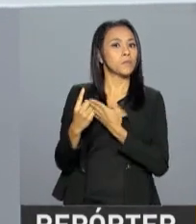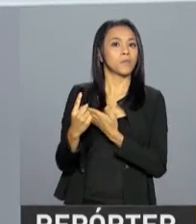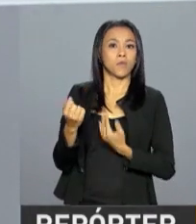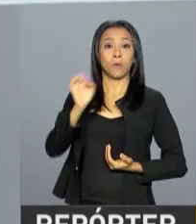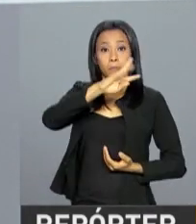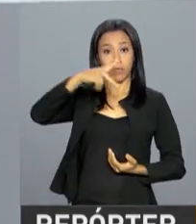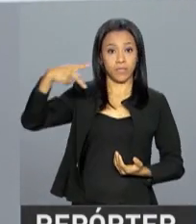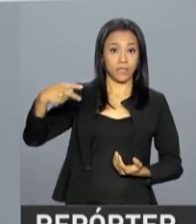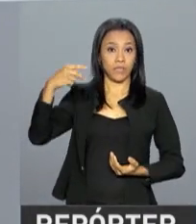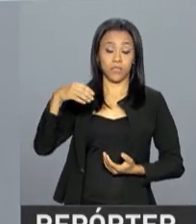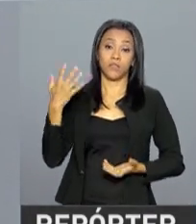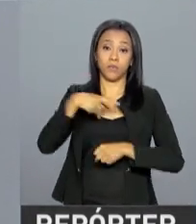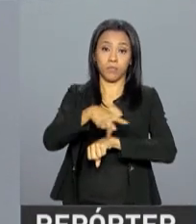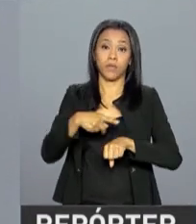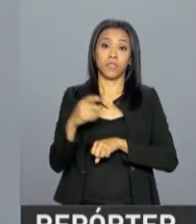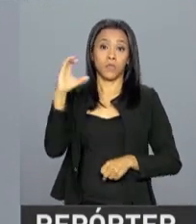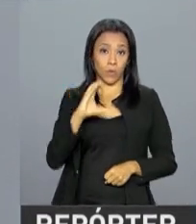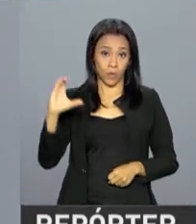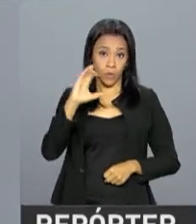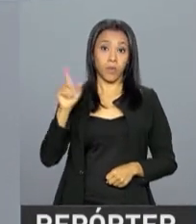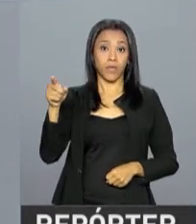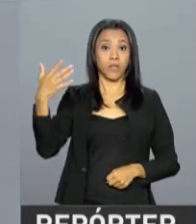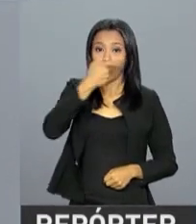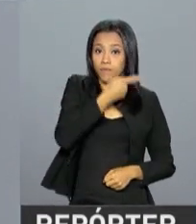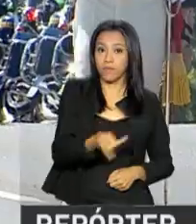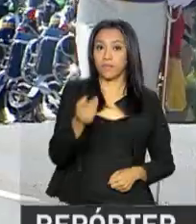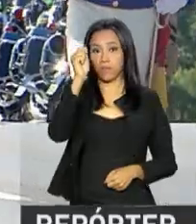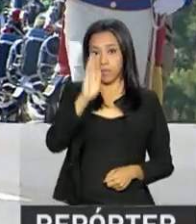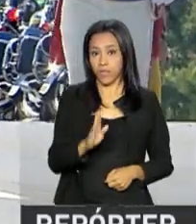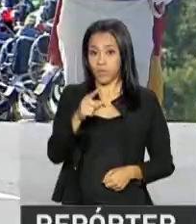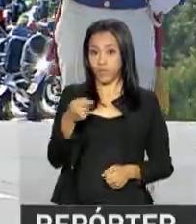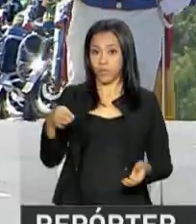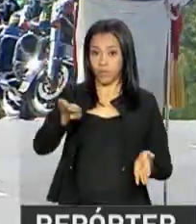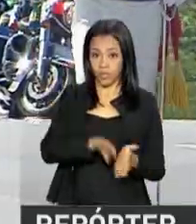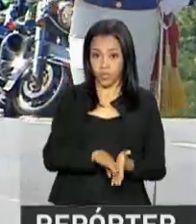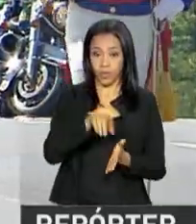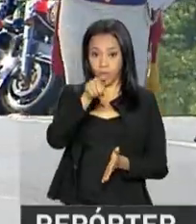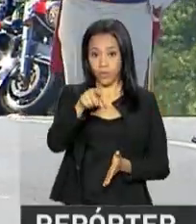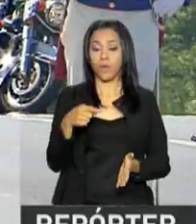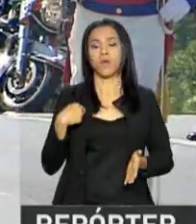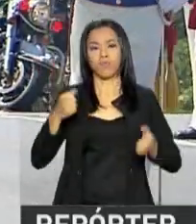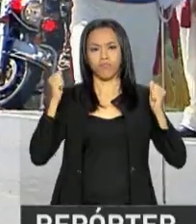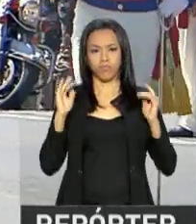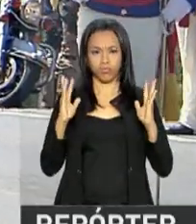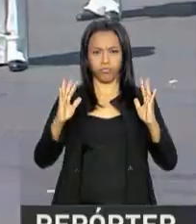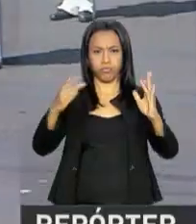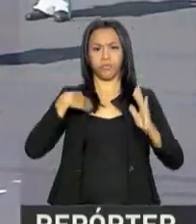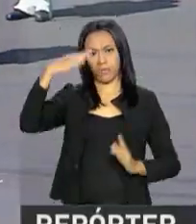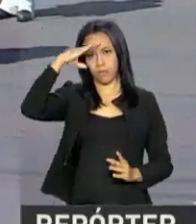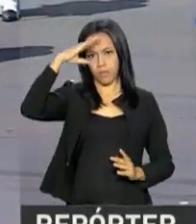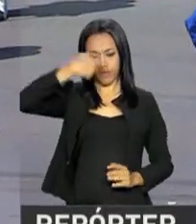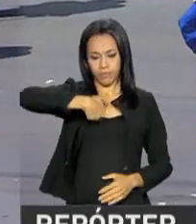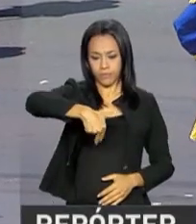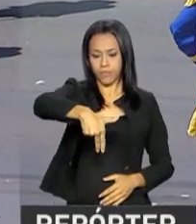Colômbia, Juan Manuel Santos, que está em visita oficial ao Brasil. Na chegada ao Planalto, o presidente colombiano passou em revista as tropas